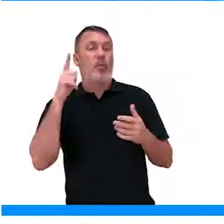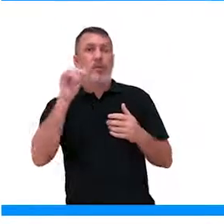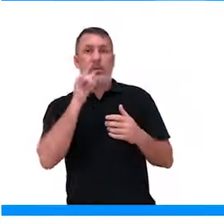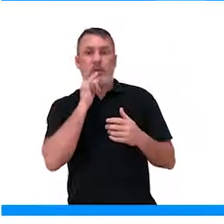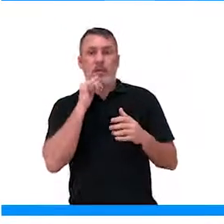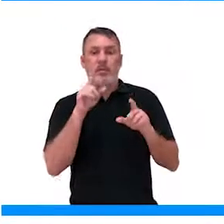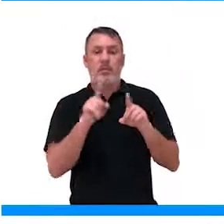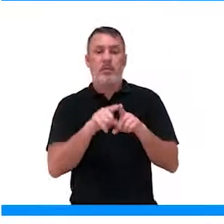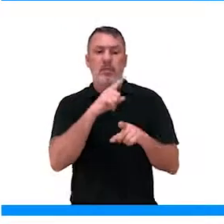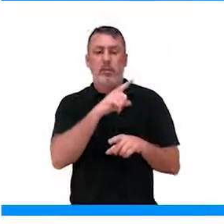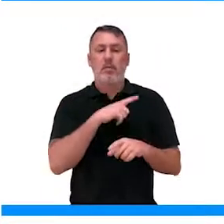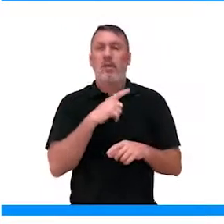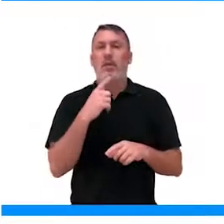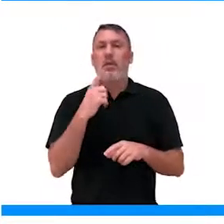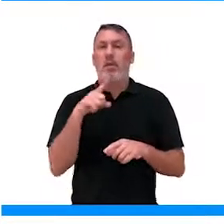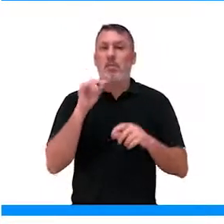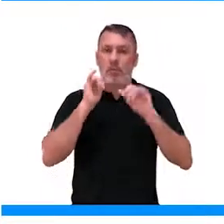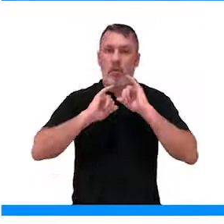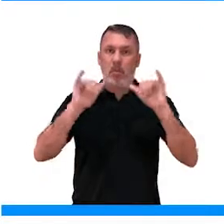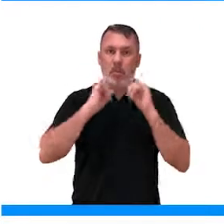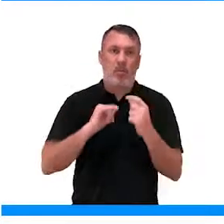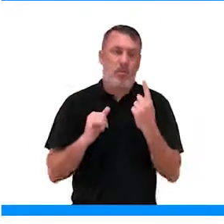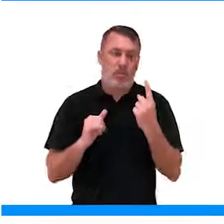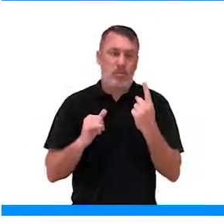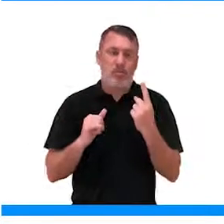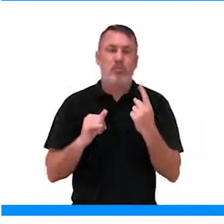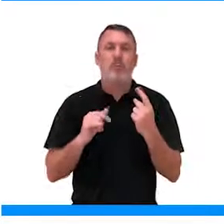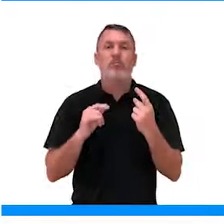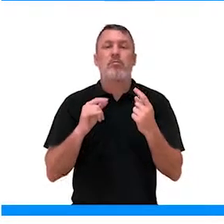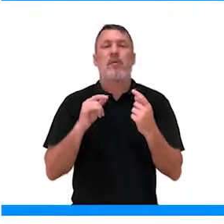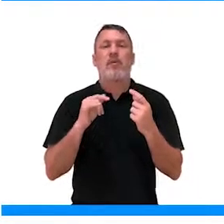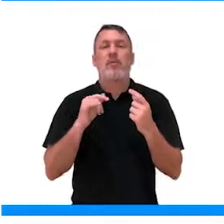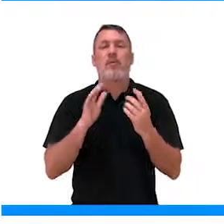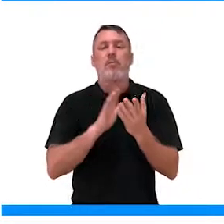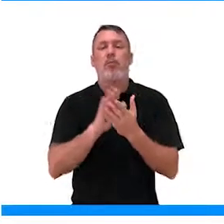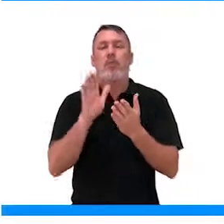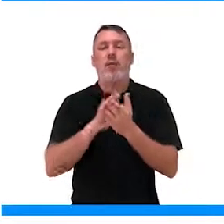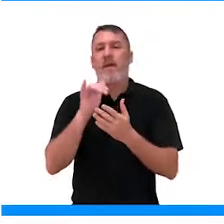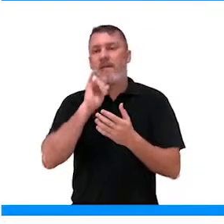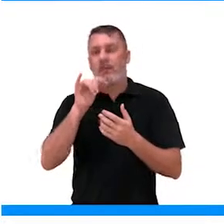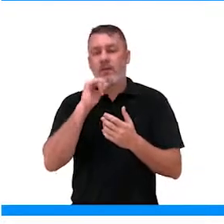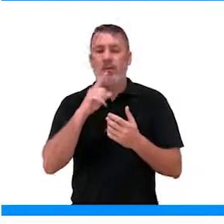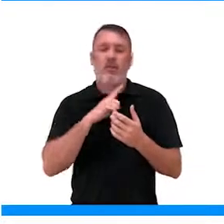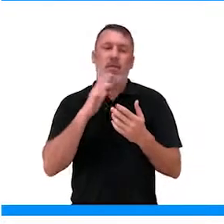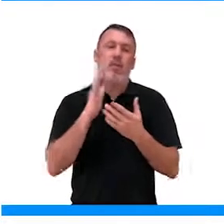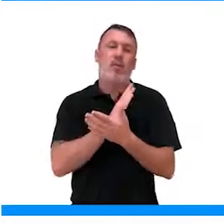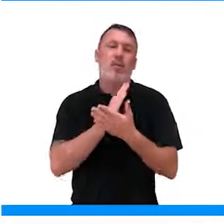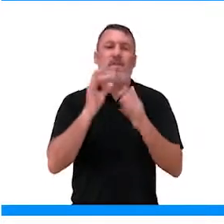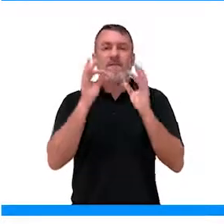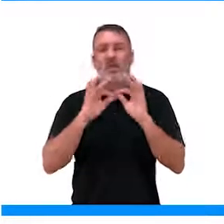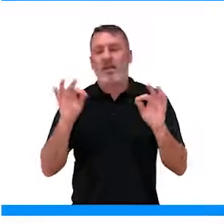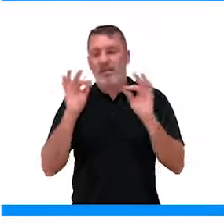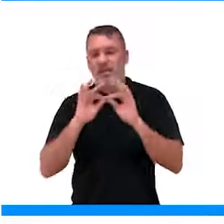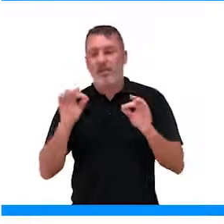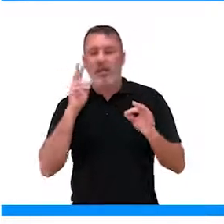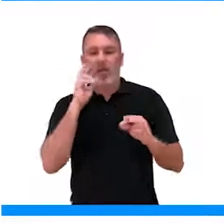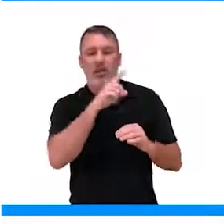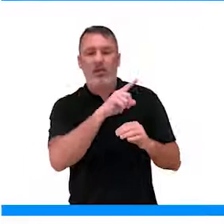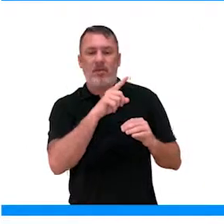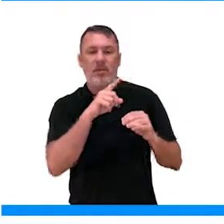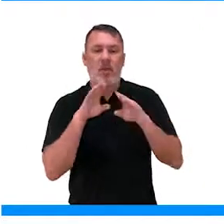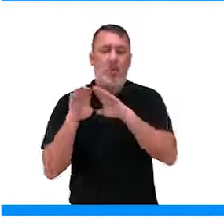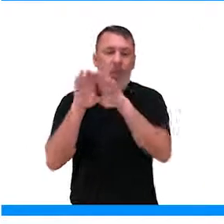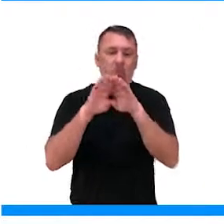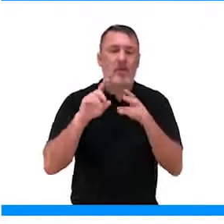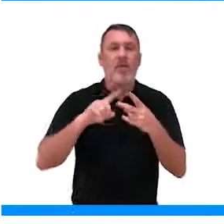Esse outro exemplo aqui, a gente tem uma propaganda publicitária E aí a gente tem algumas frases, né,